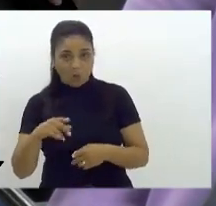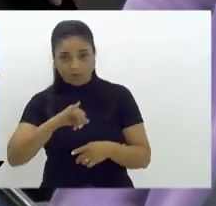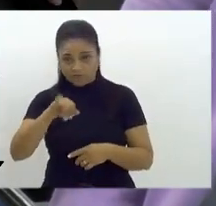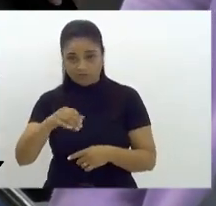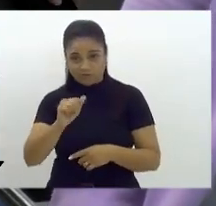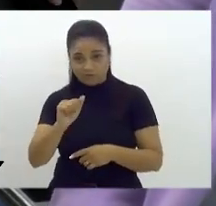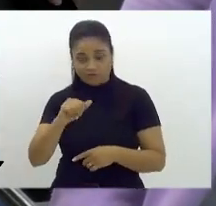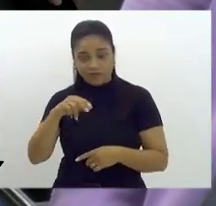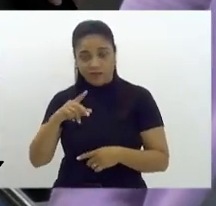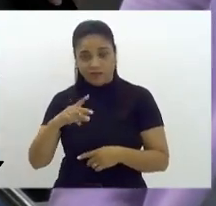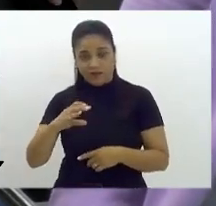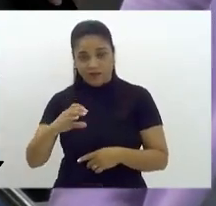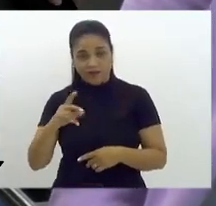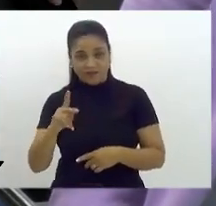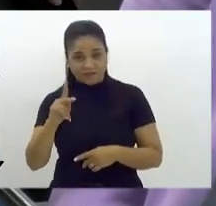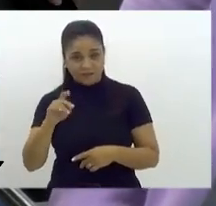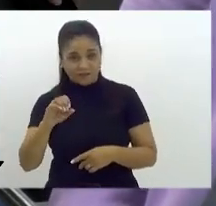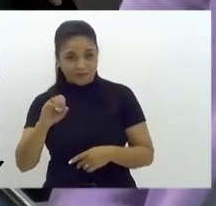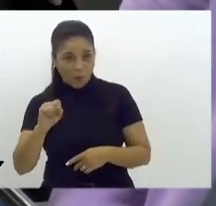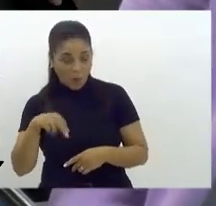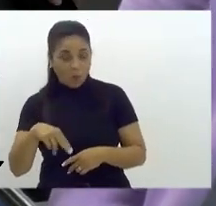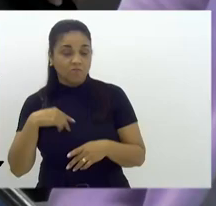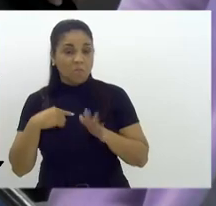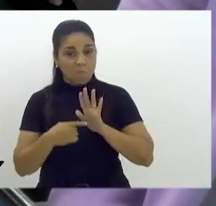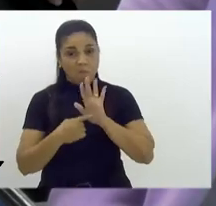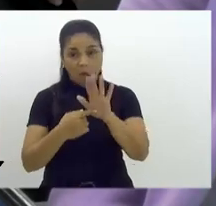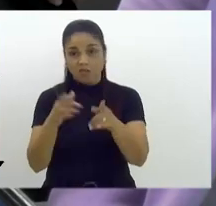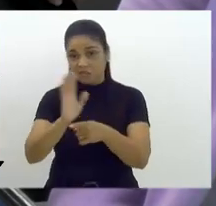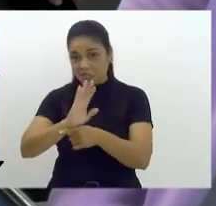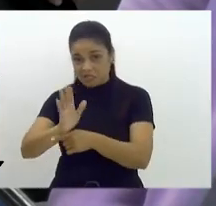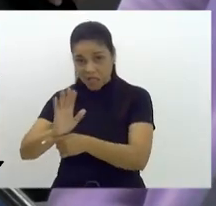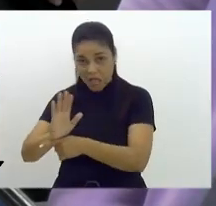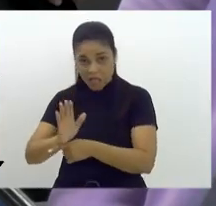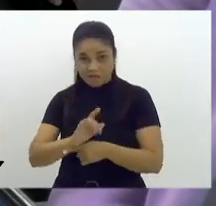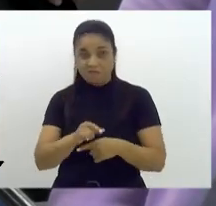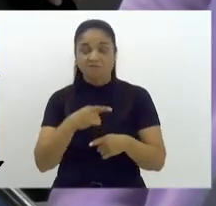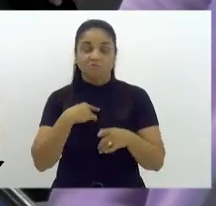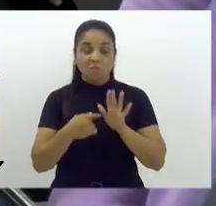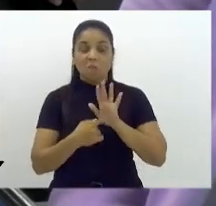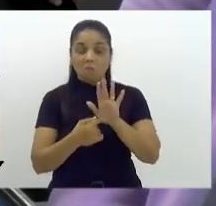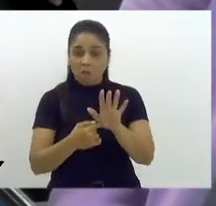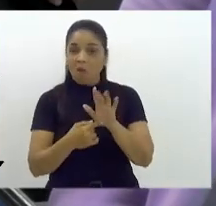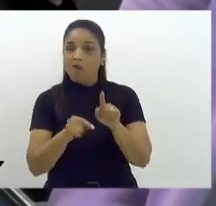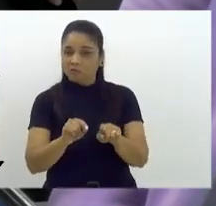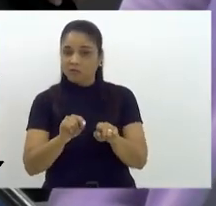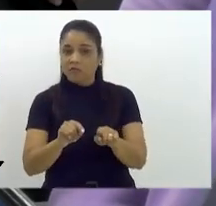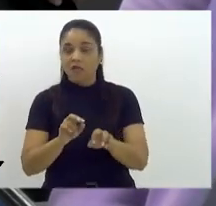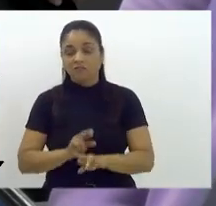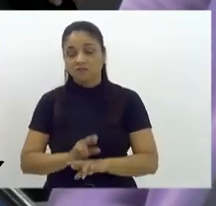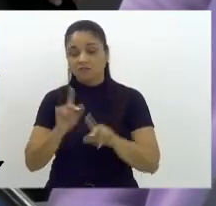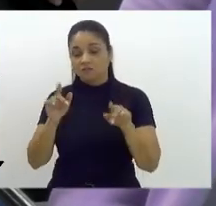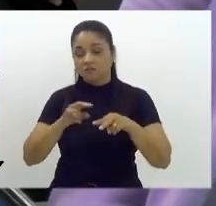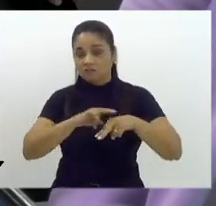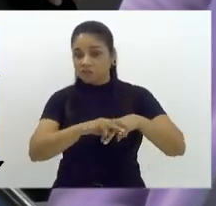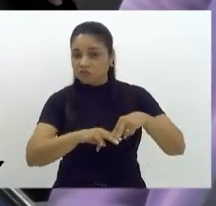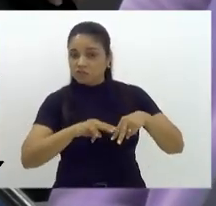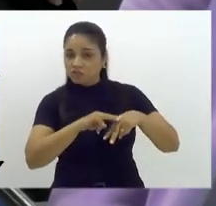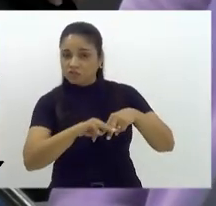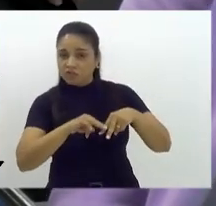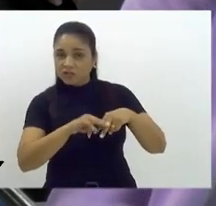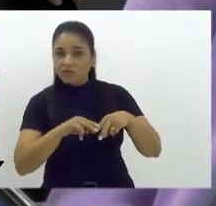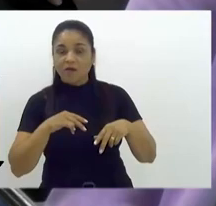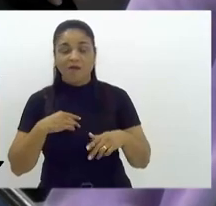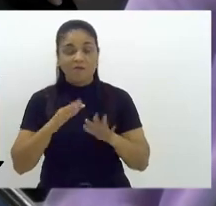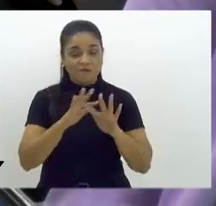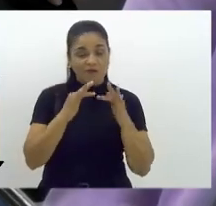ensinam resolveu E se a gente for parar fazer um paralelo né qual é a diferença real dos papéis de gênero entre a família